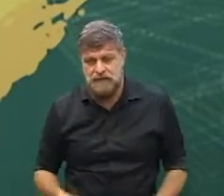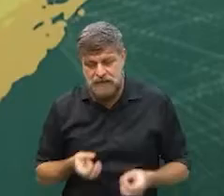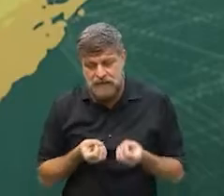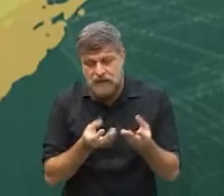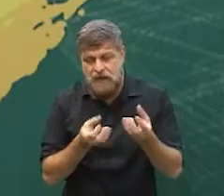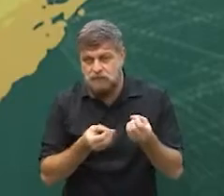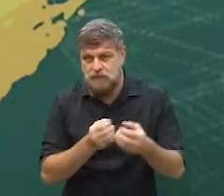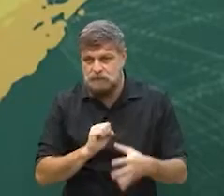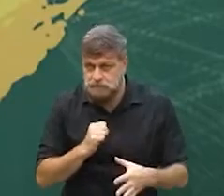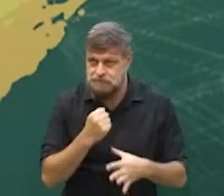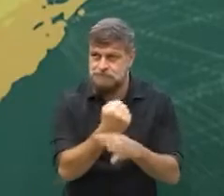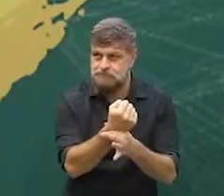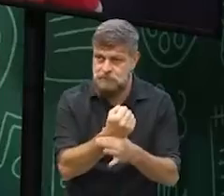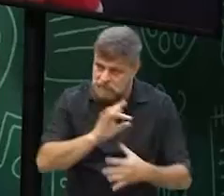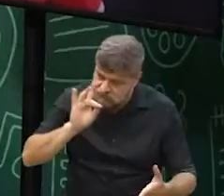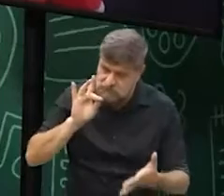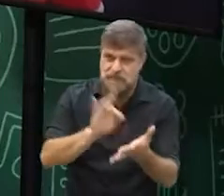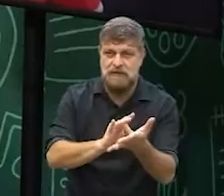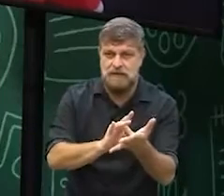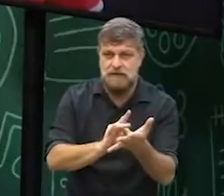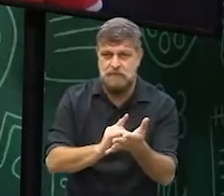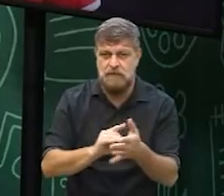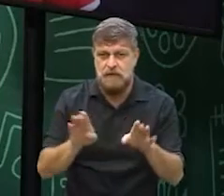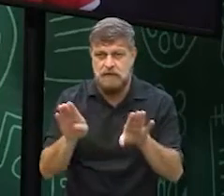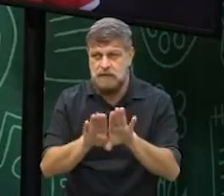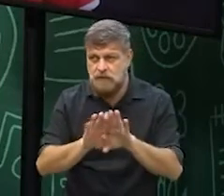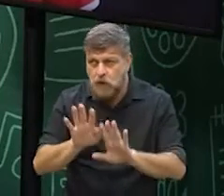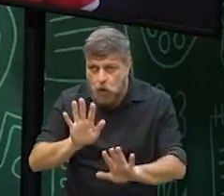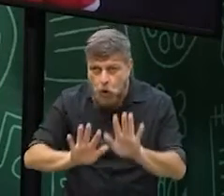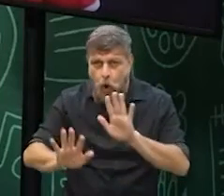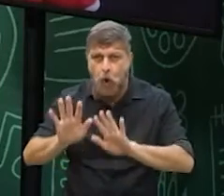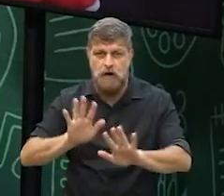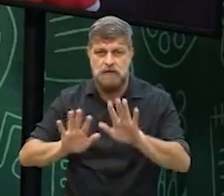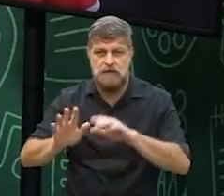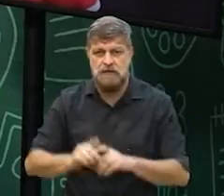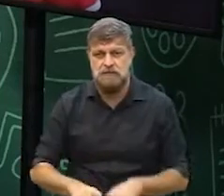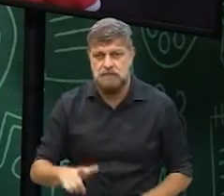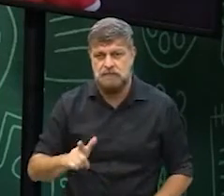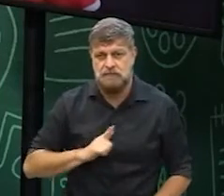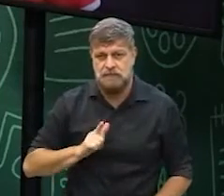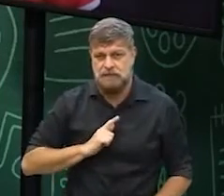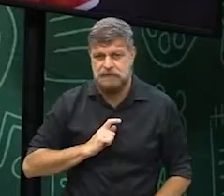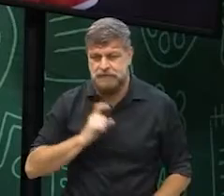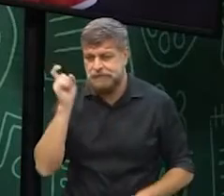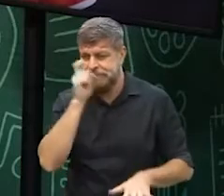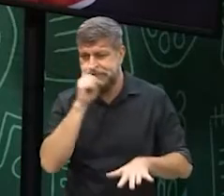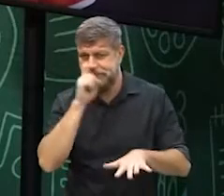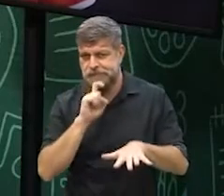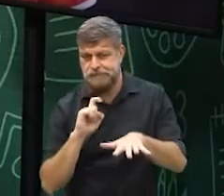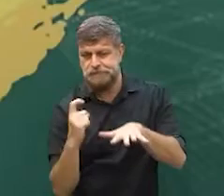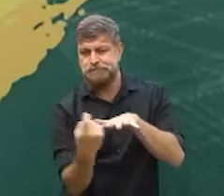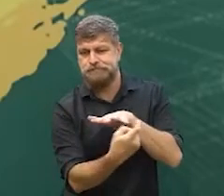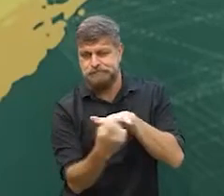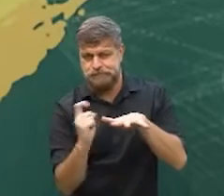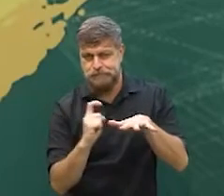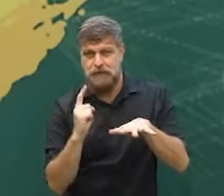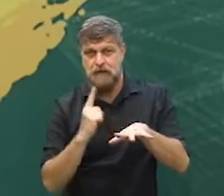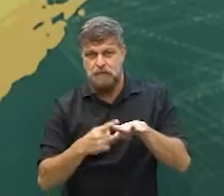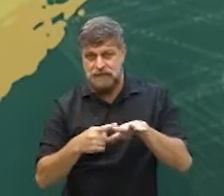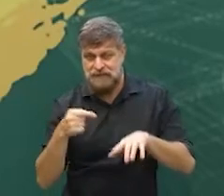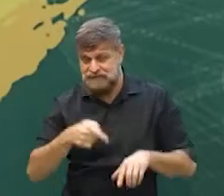fontes seguras, mas tem que tomar cuidado com a tal das fake news, né, professor? Porque